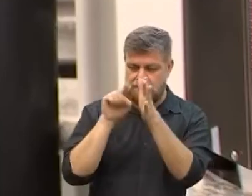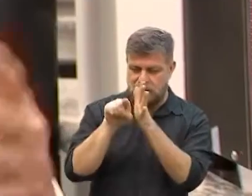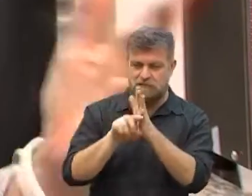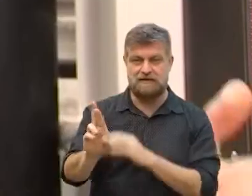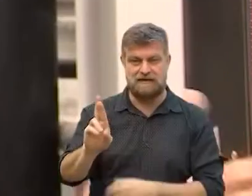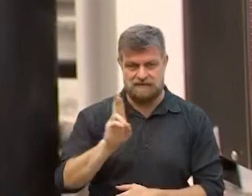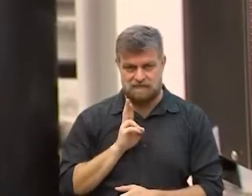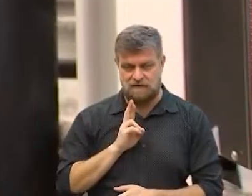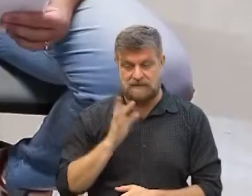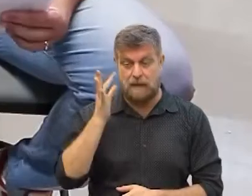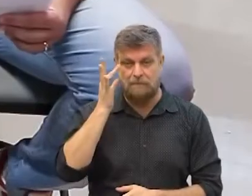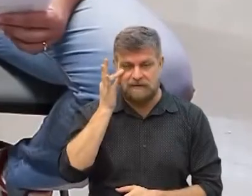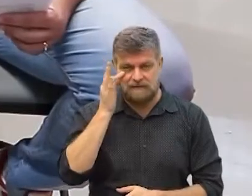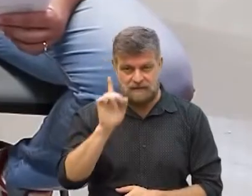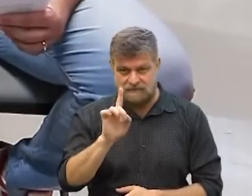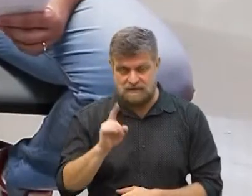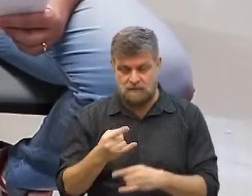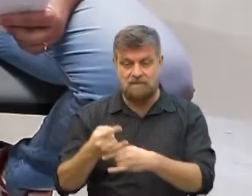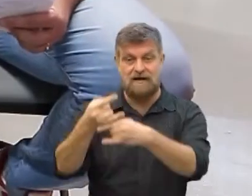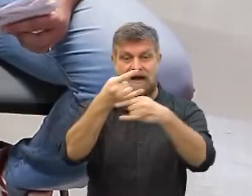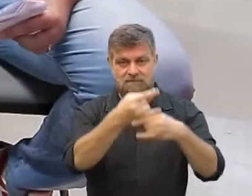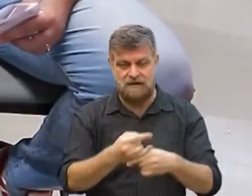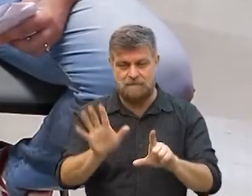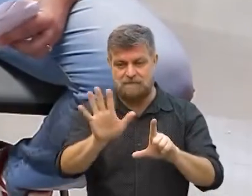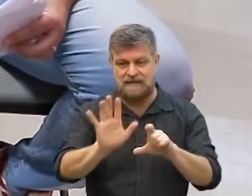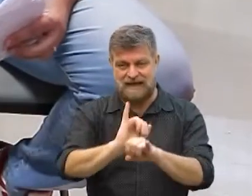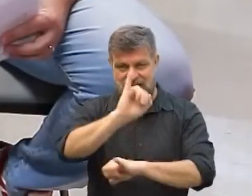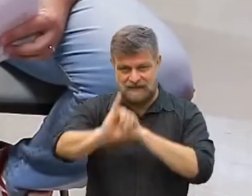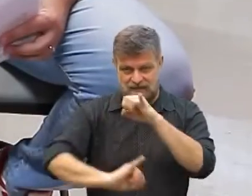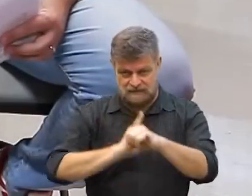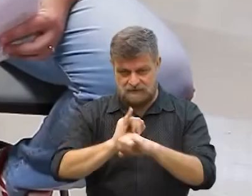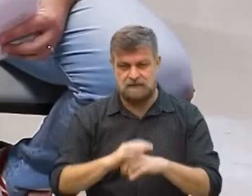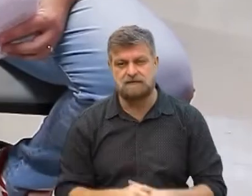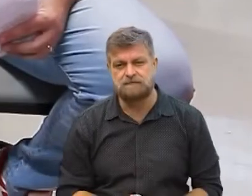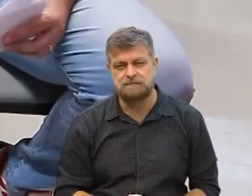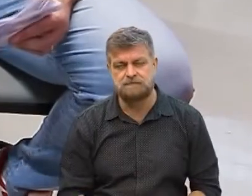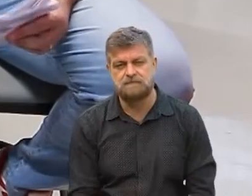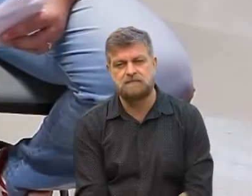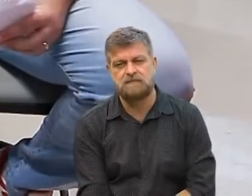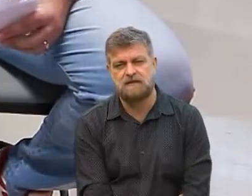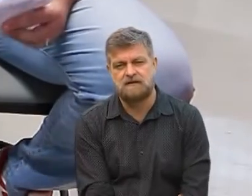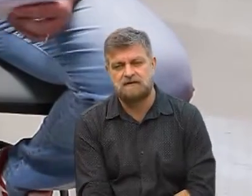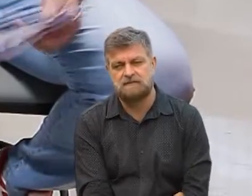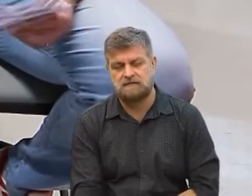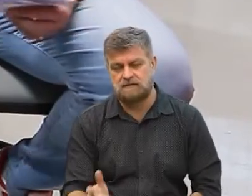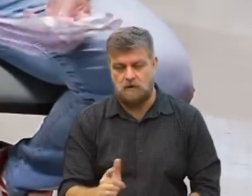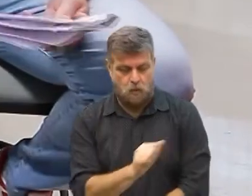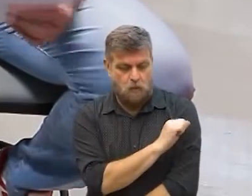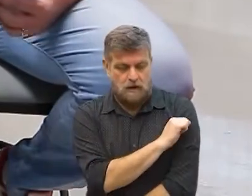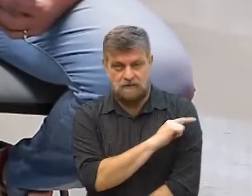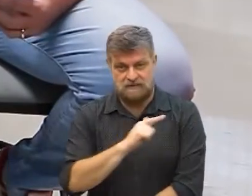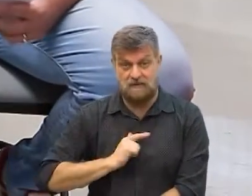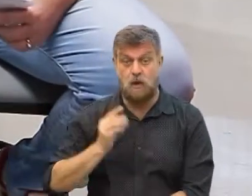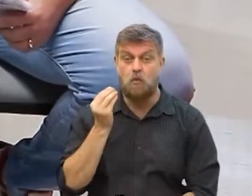entrevista de forma remota. Vai ter entrevista. Aí terá o aluno que tiver